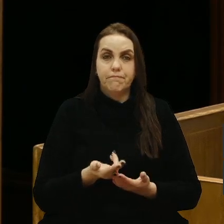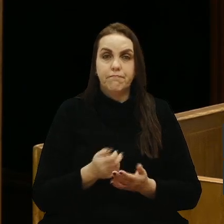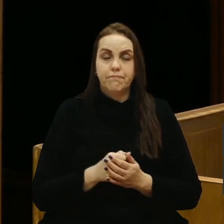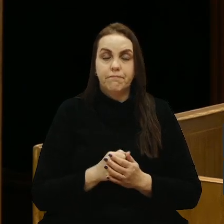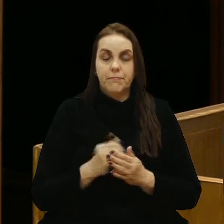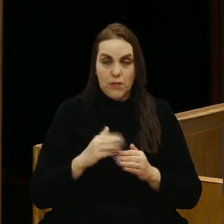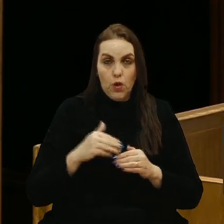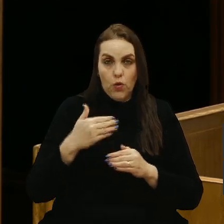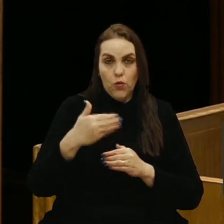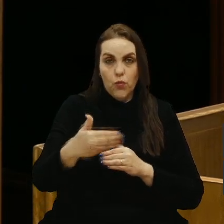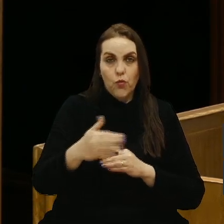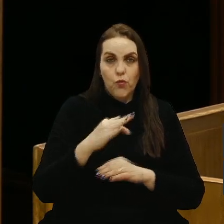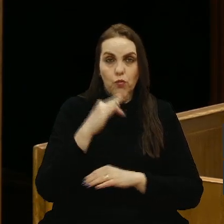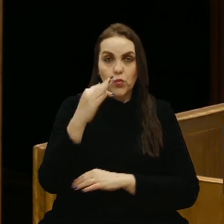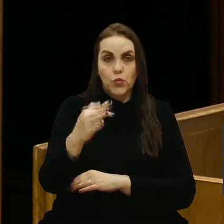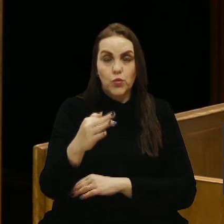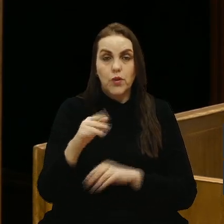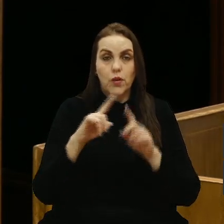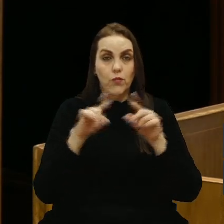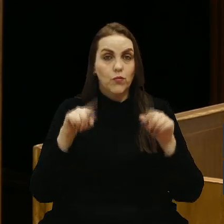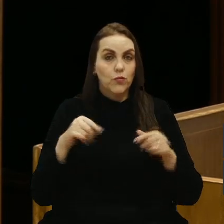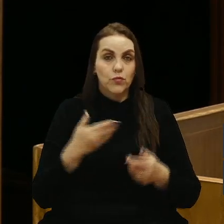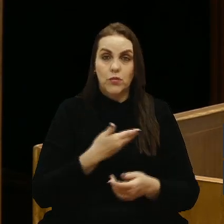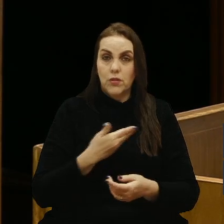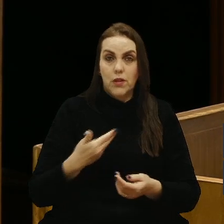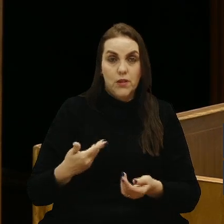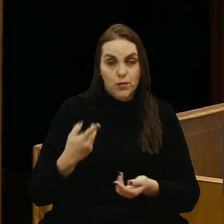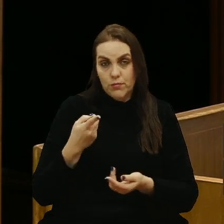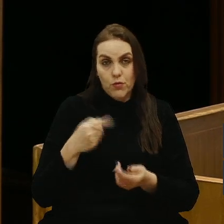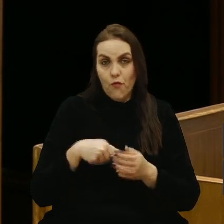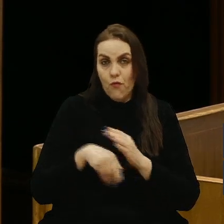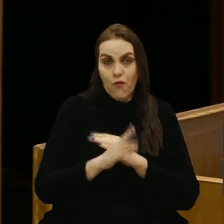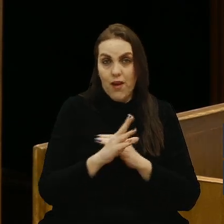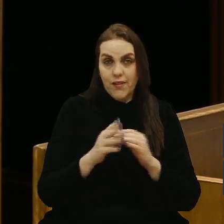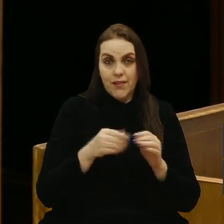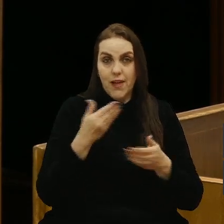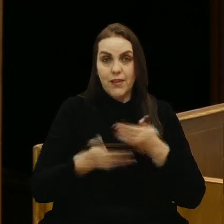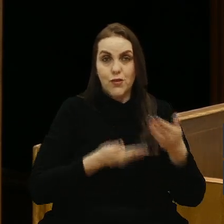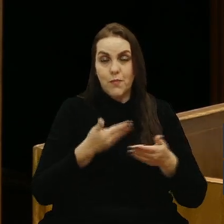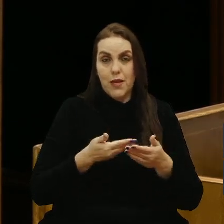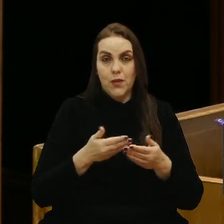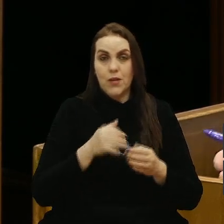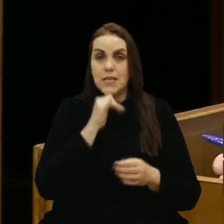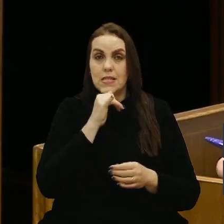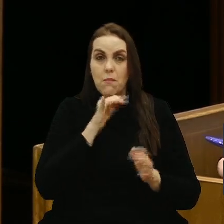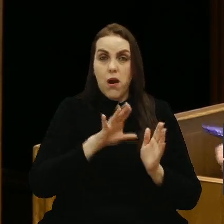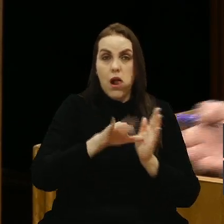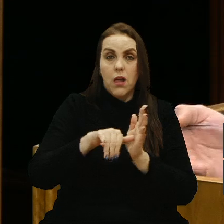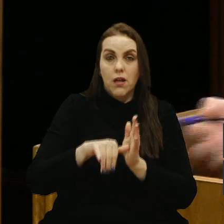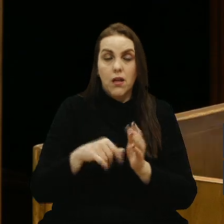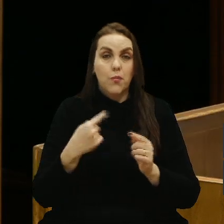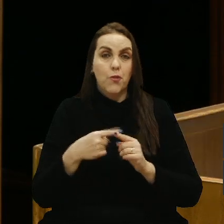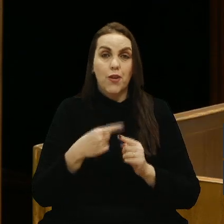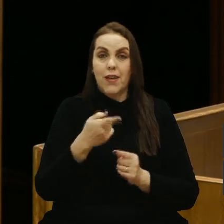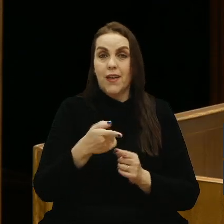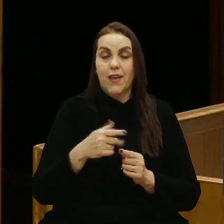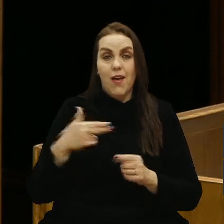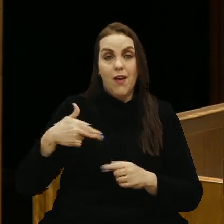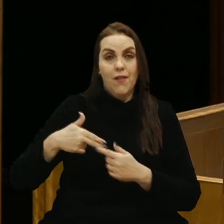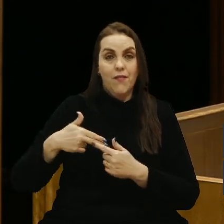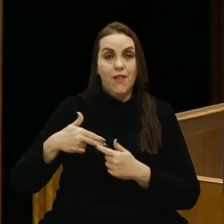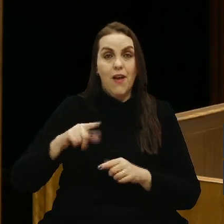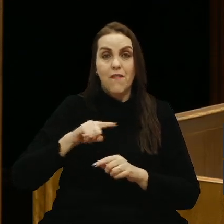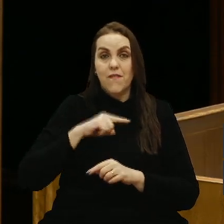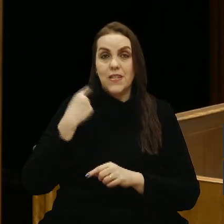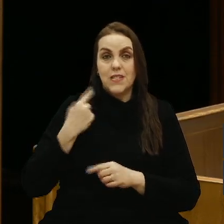para frente agentes que não estarão indo numa ocorrência, por exemplo, de furto, porque estão com o porte de arma de fogo vencido.